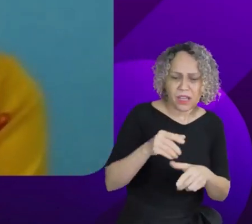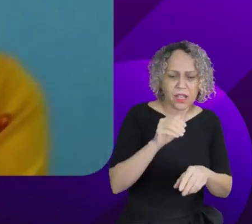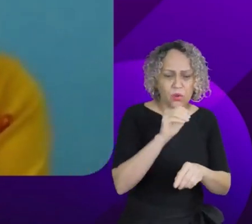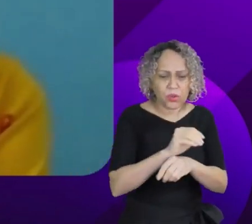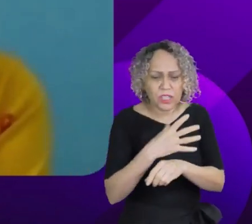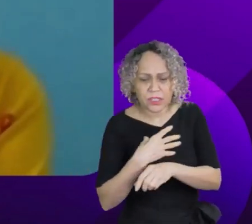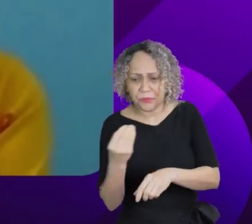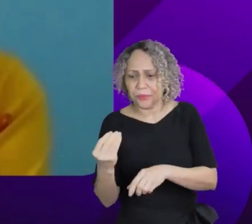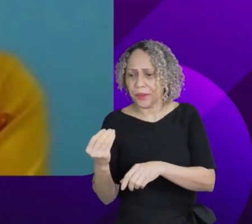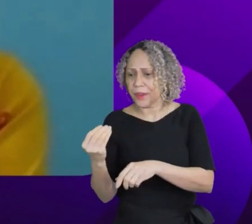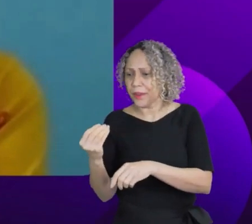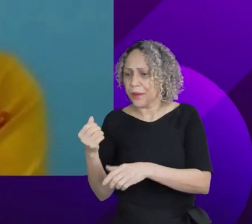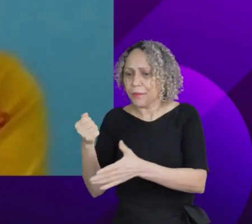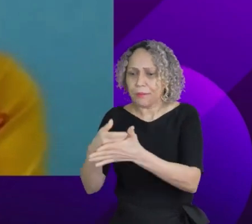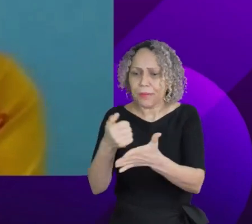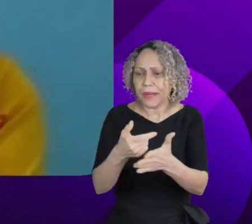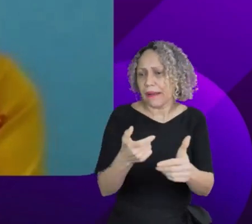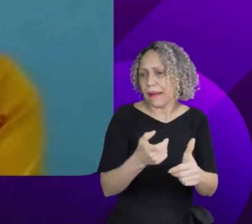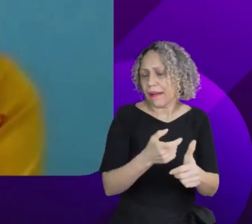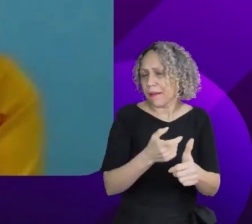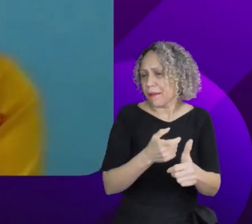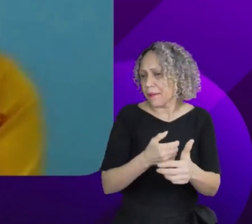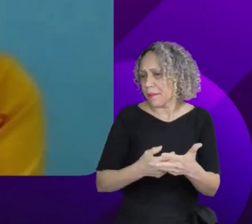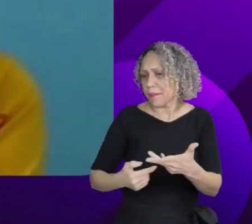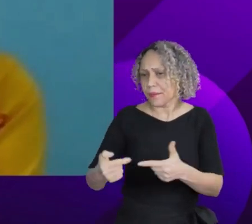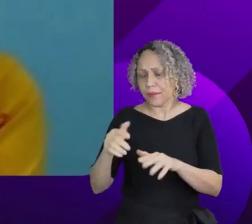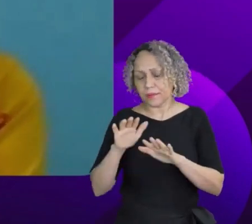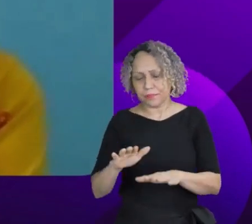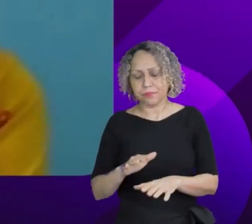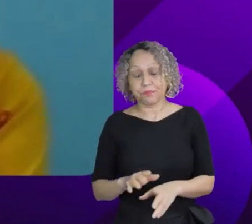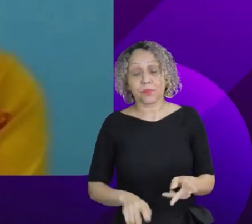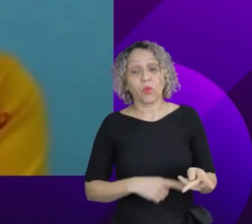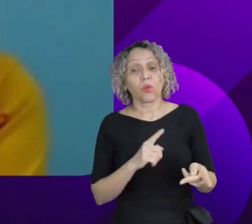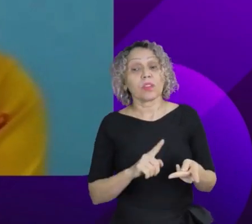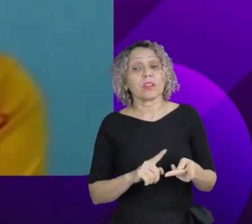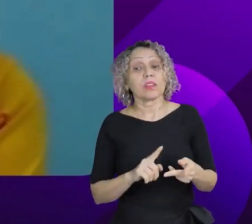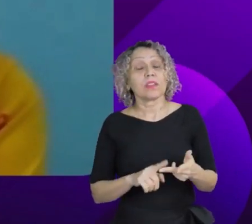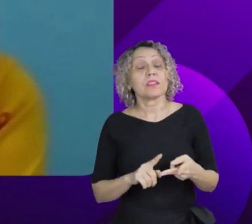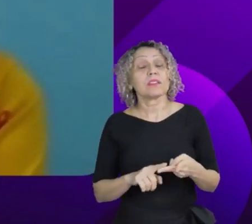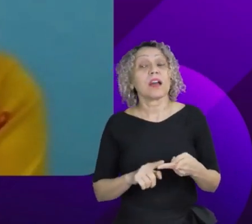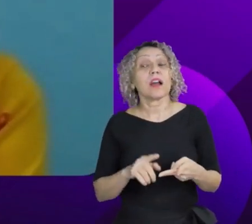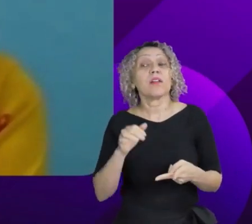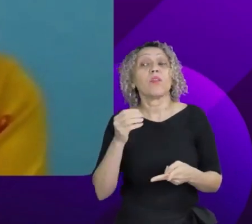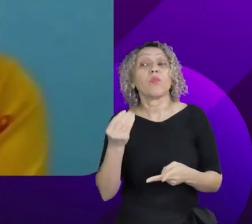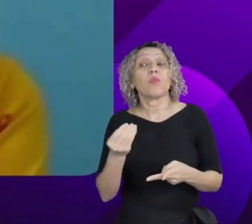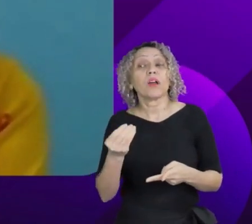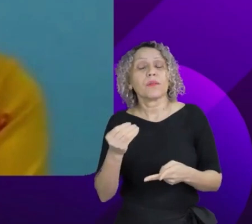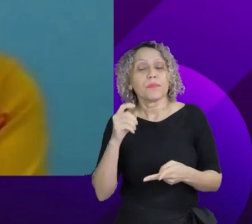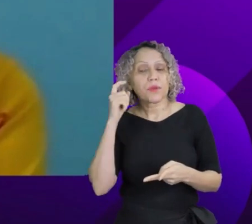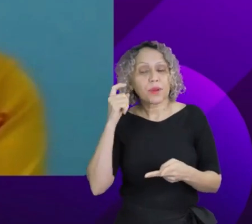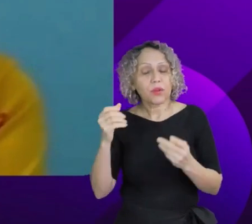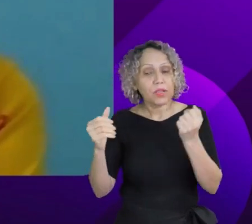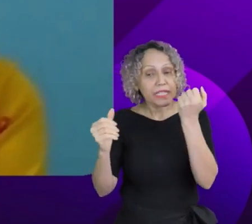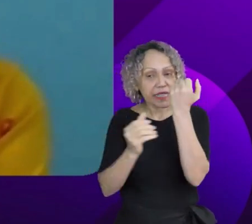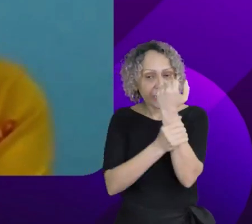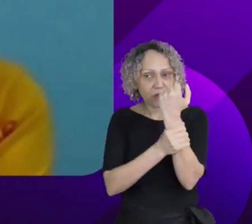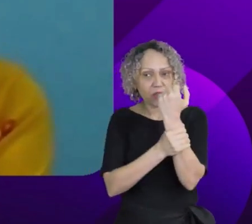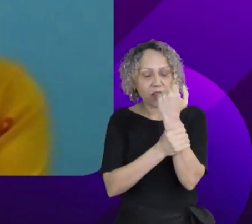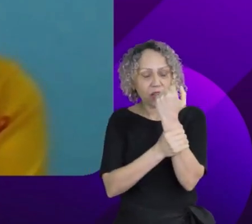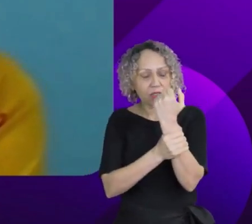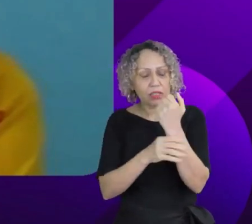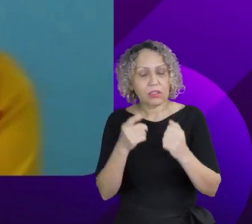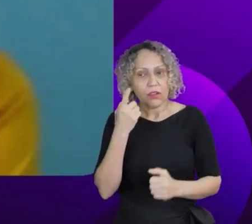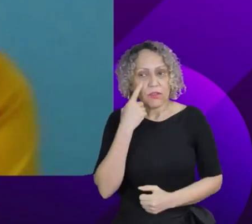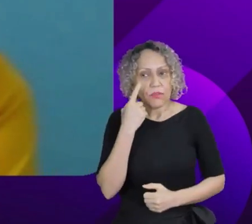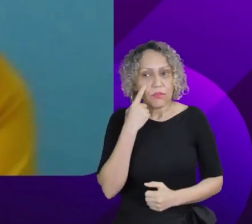A outra questão que é importantíssima é a gente pensar na questão da segurança, né? A gente vê hoje companheiras que estão indo trabalhar, mas